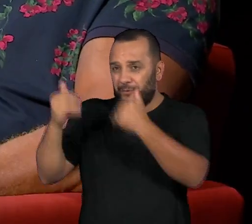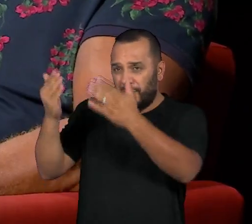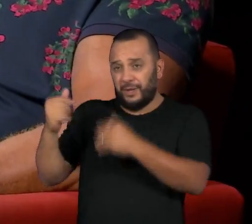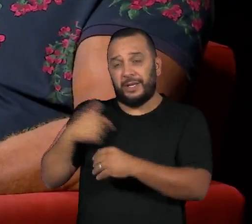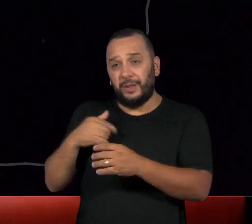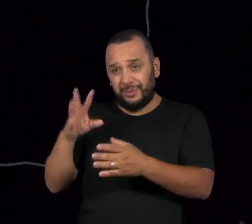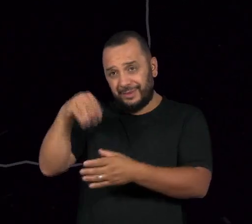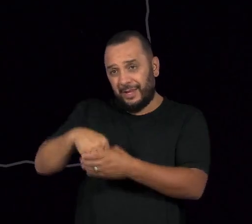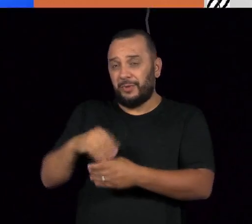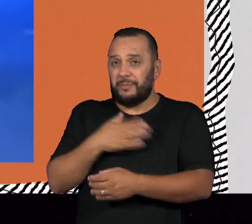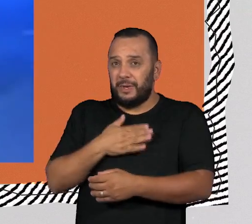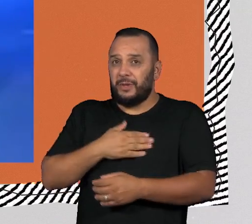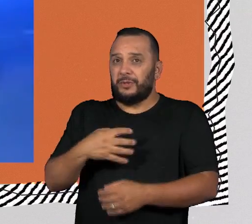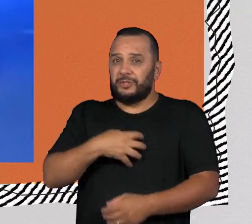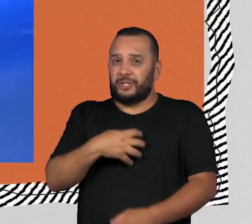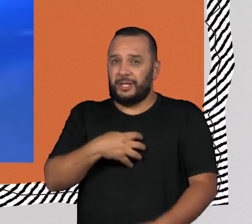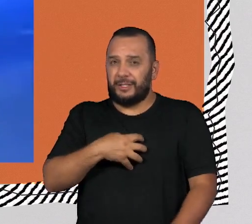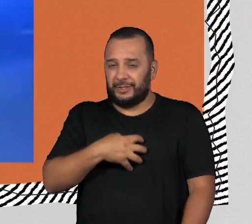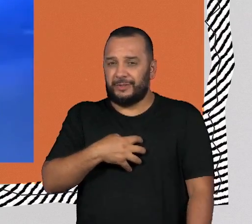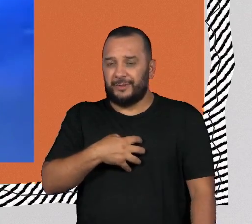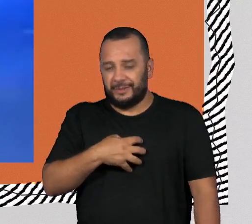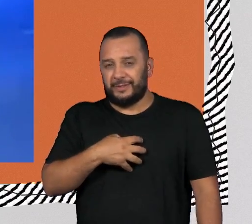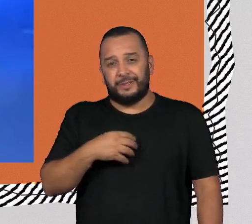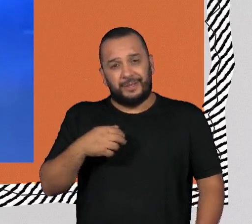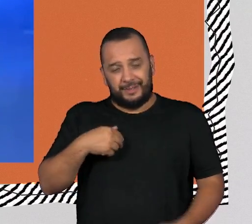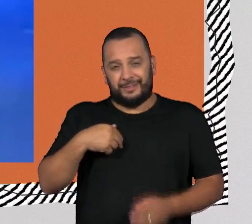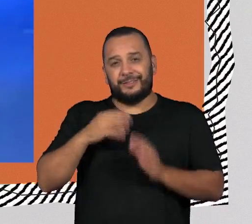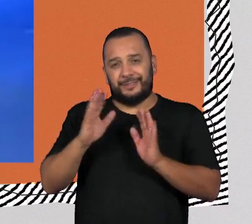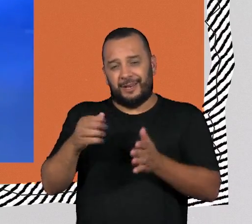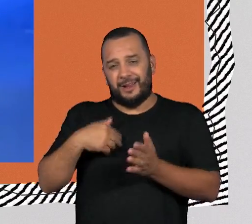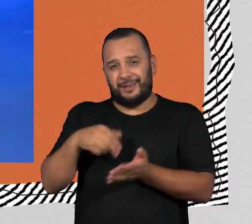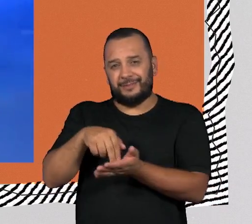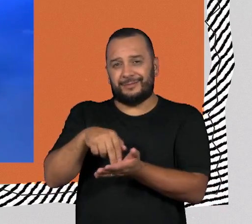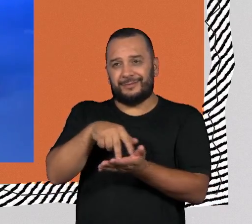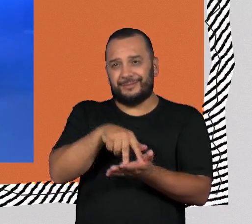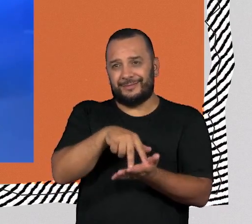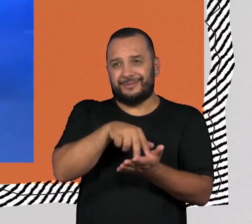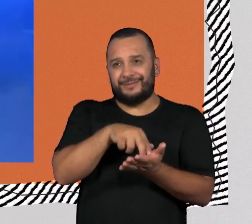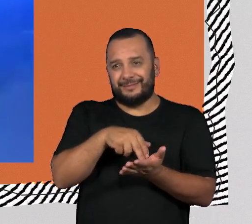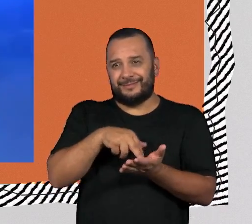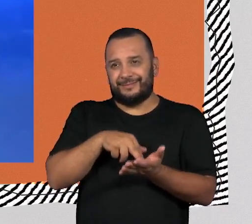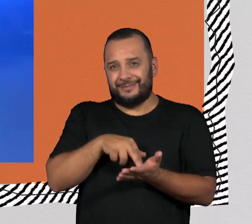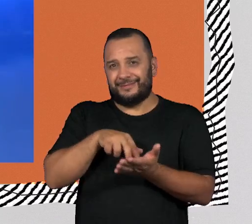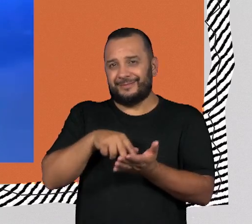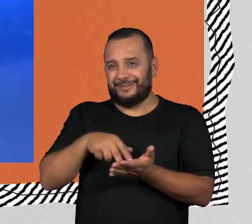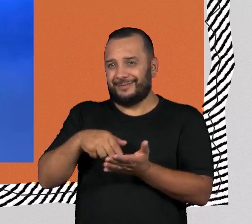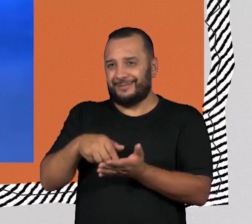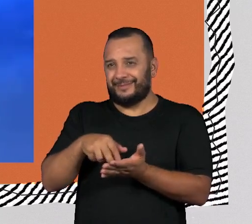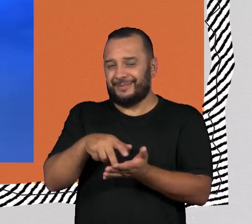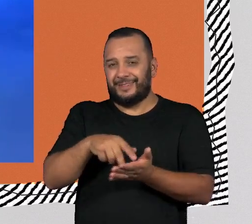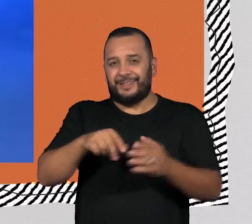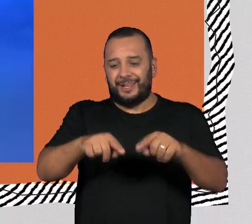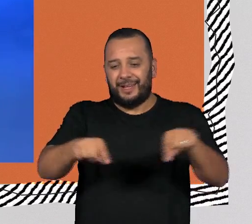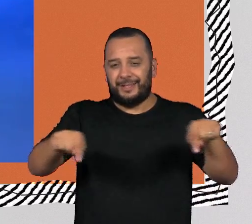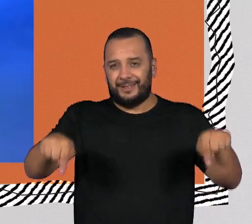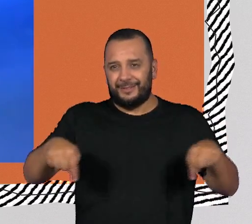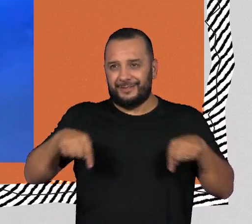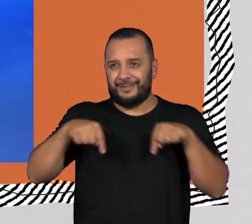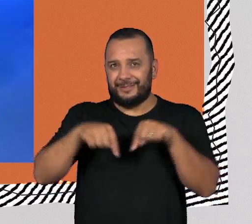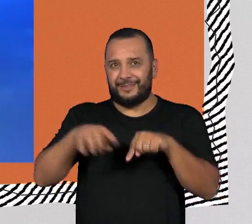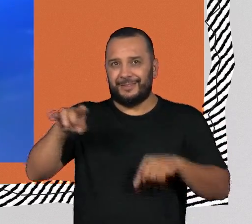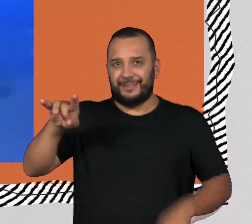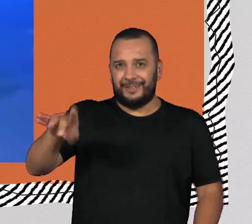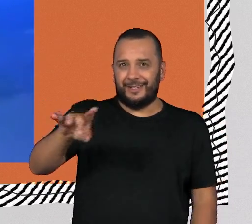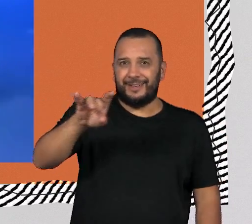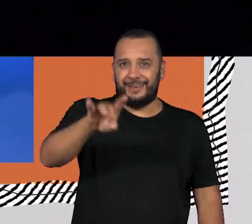meu jeito dentro. Eu disse ado, cada um no seu quadrado. Ado, cada um